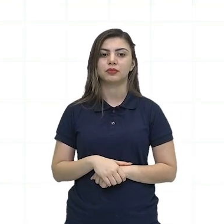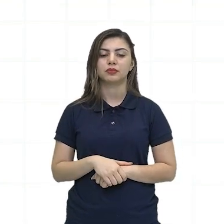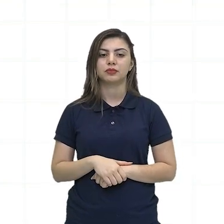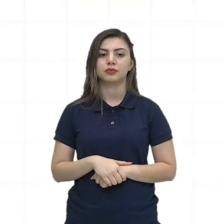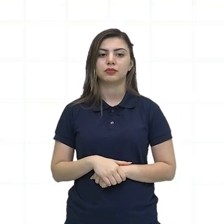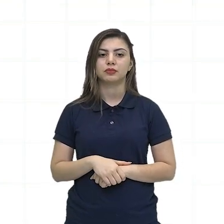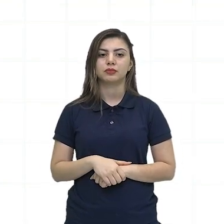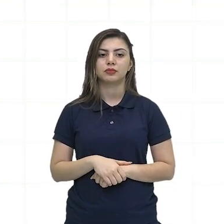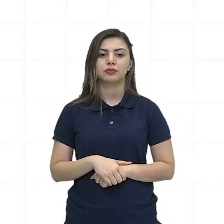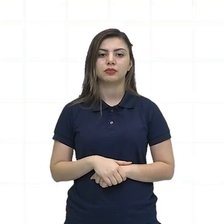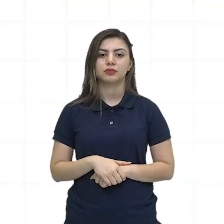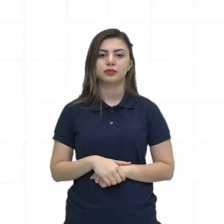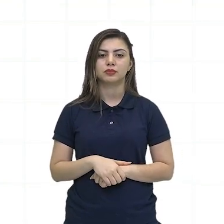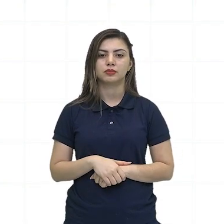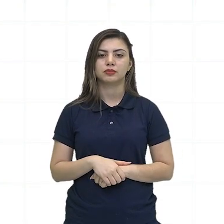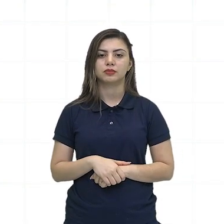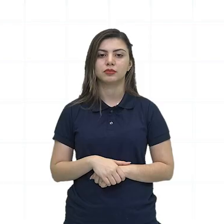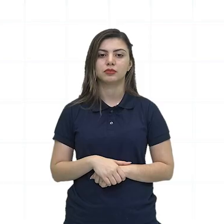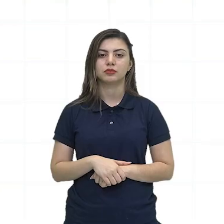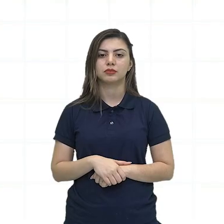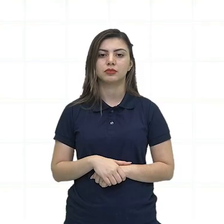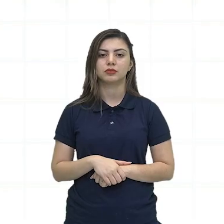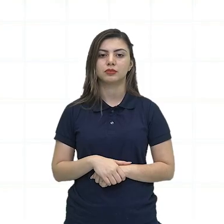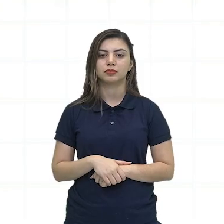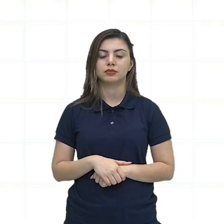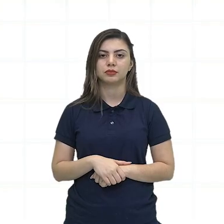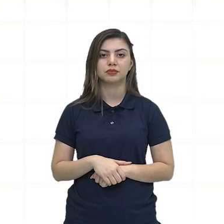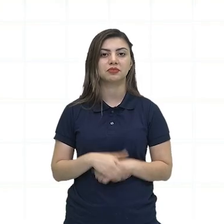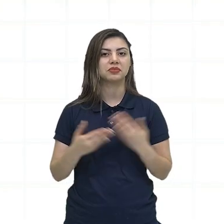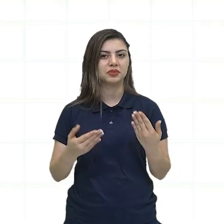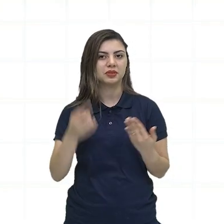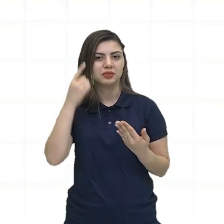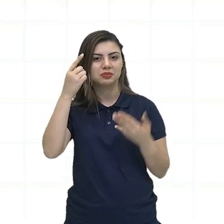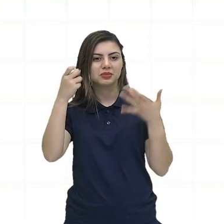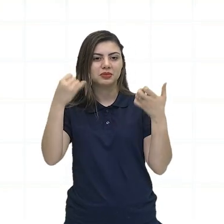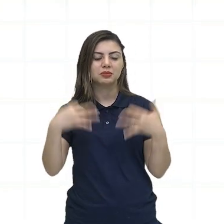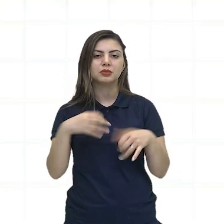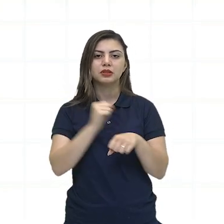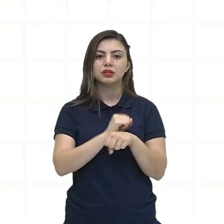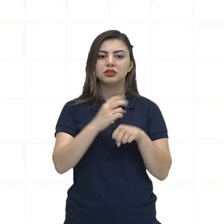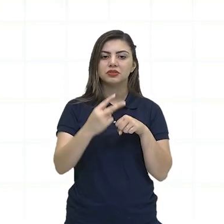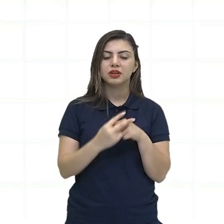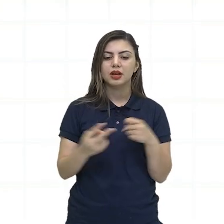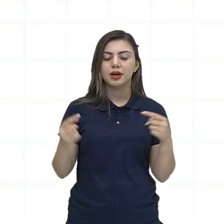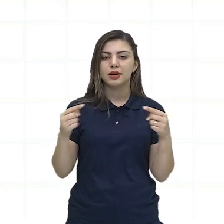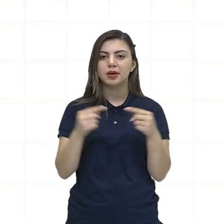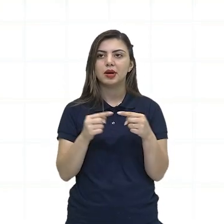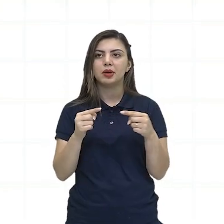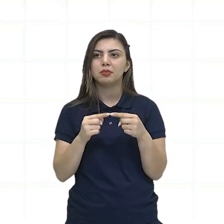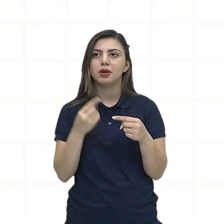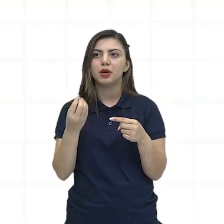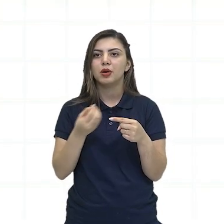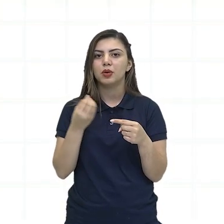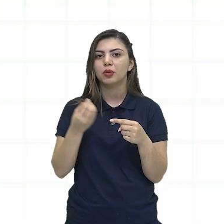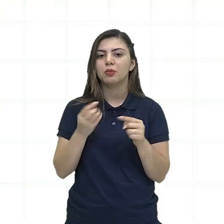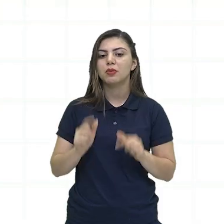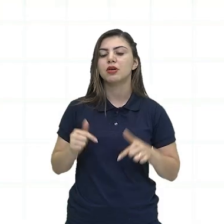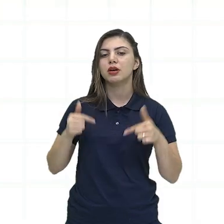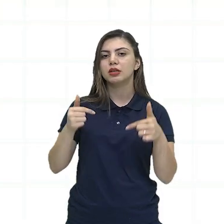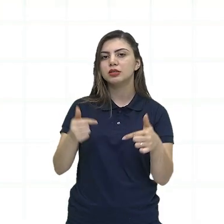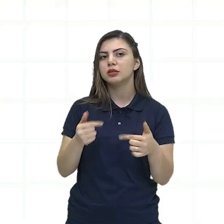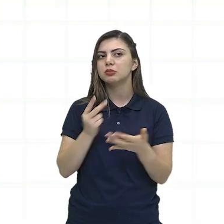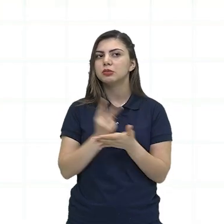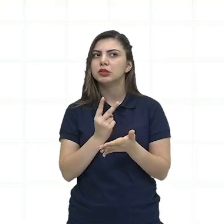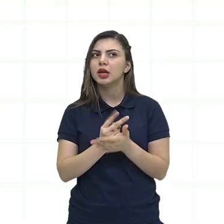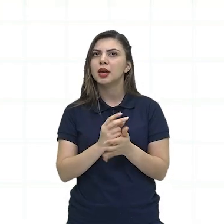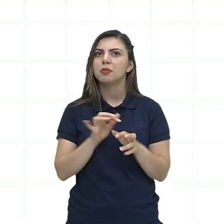Como nós falamos, esse advérbio aí, ele expressa a frequência com que alguém pratica alguma ação, né?